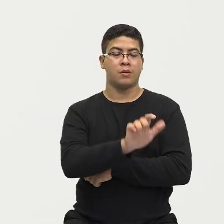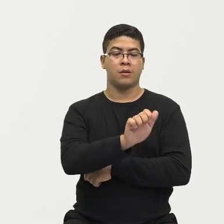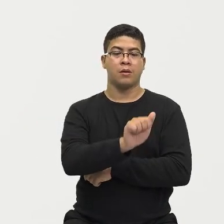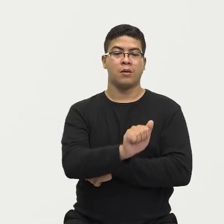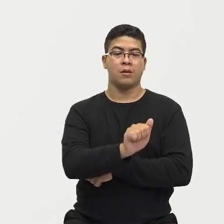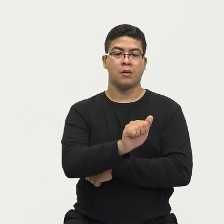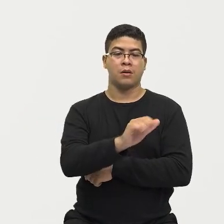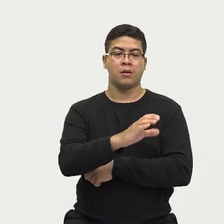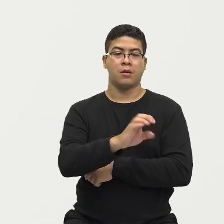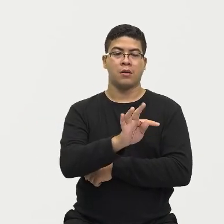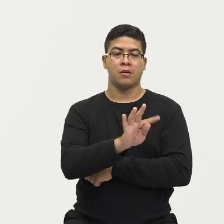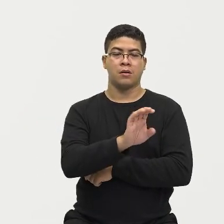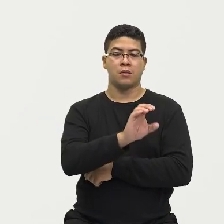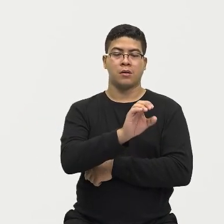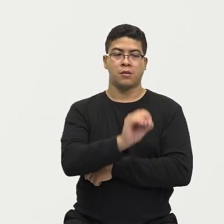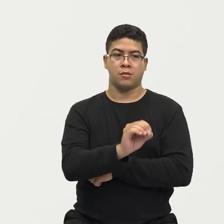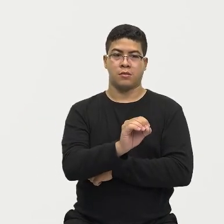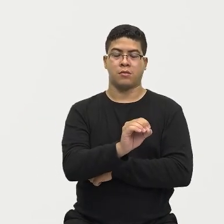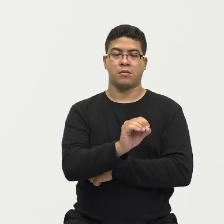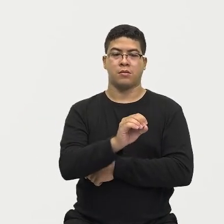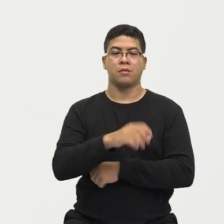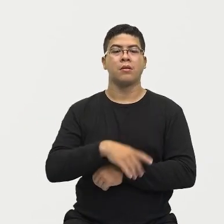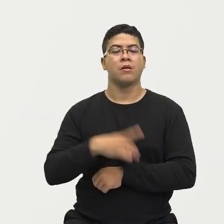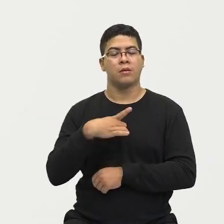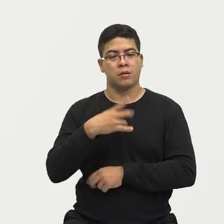aqui essas locuções